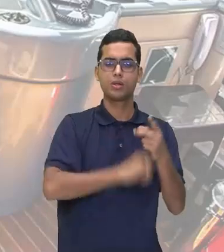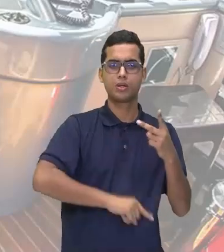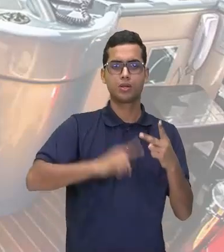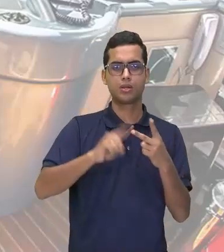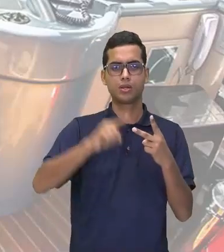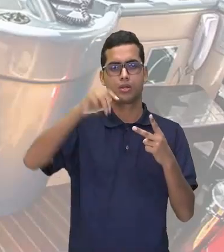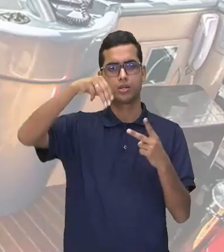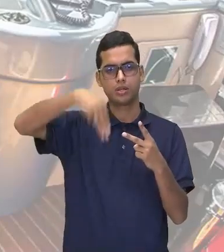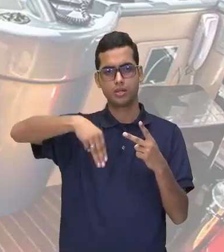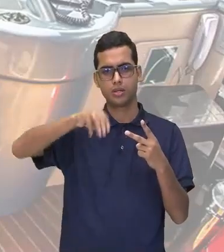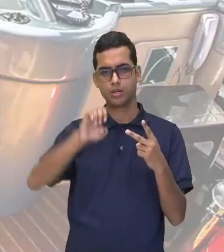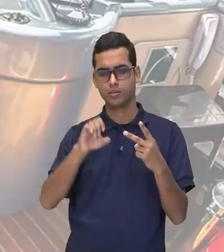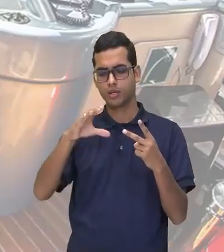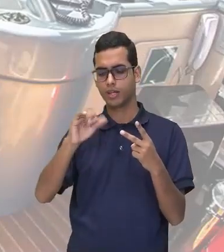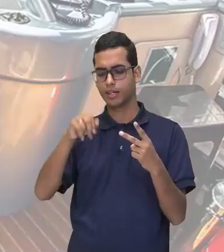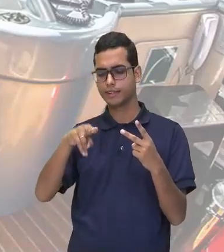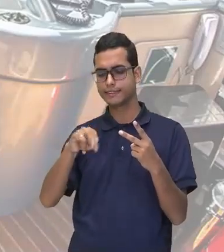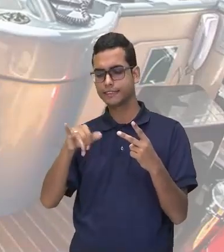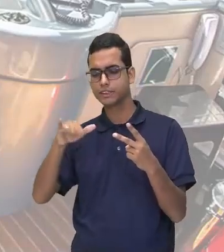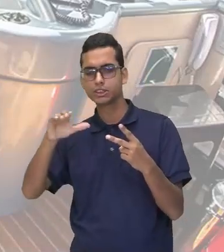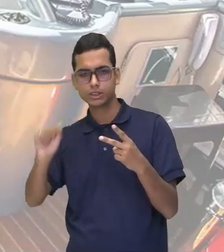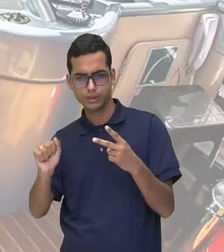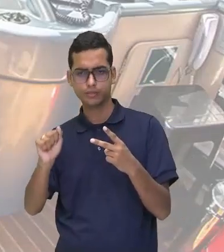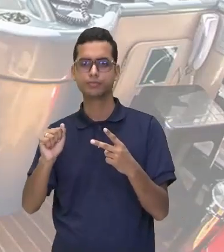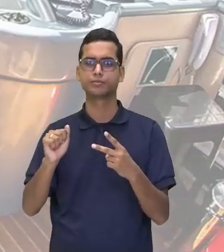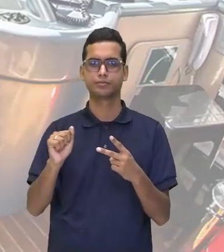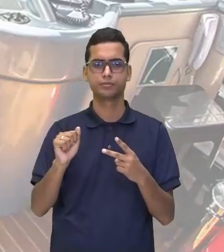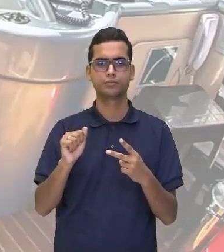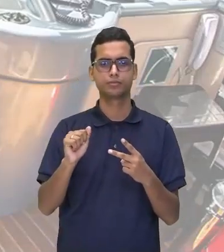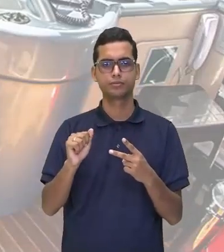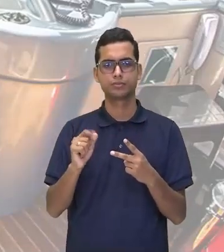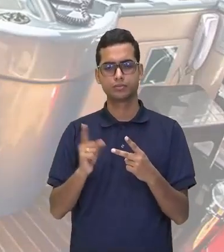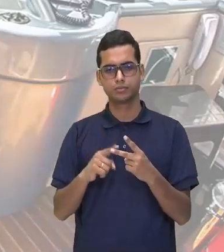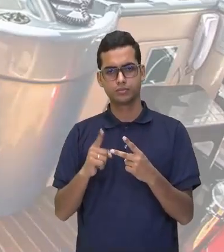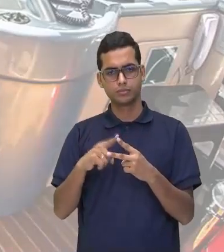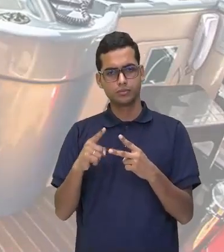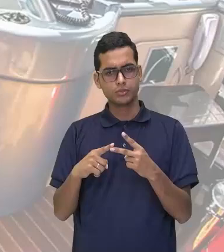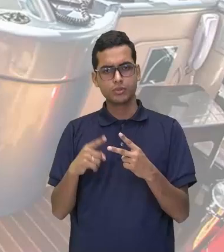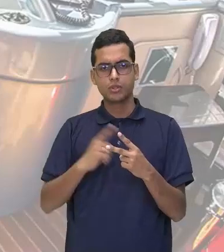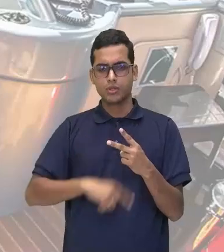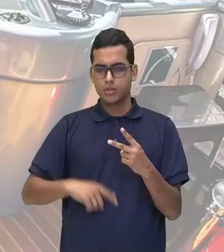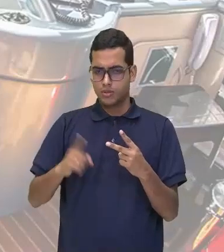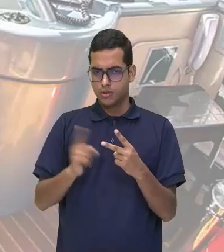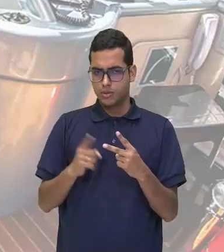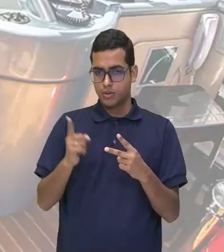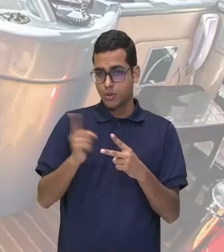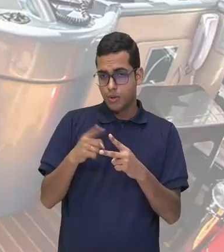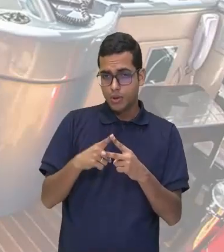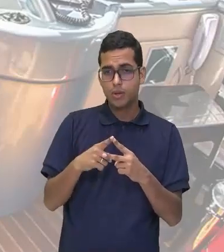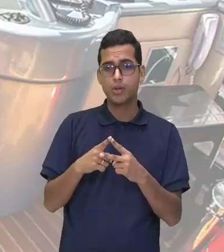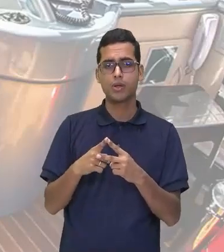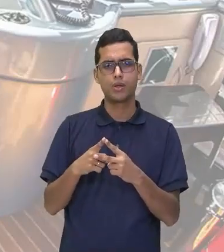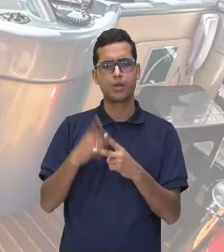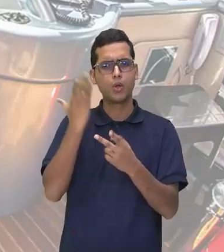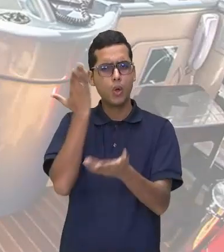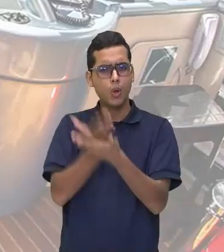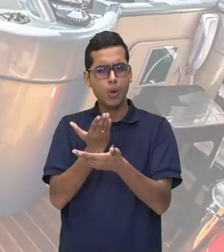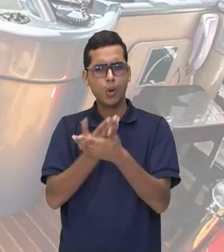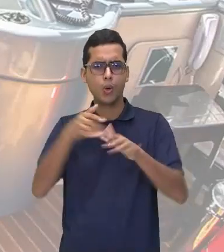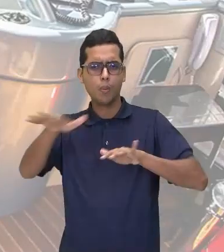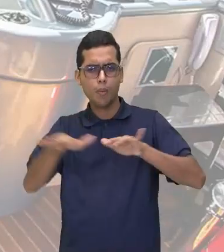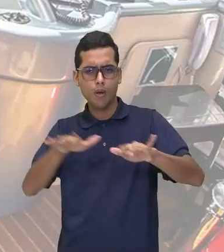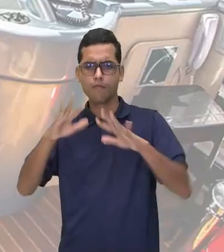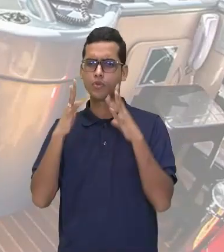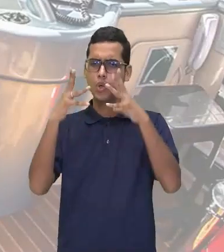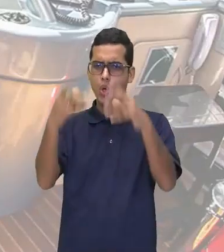na cinemática e na mecânica, principalmente porque na cinemática eu vou estudar todos os